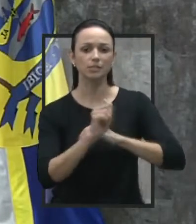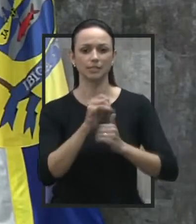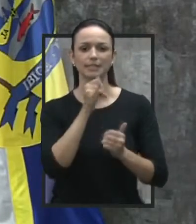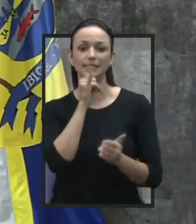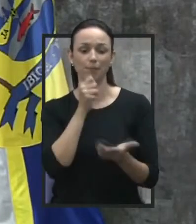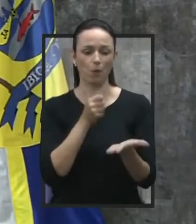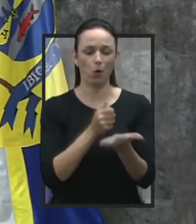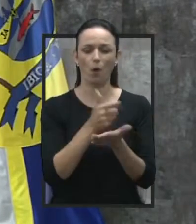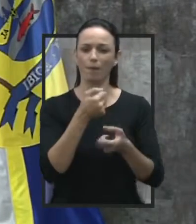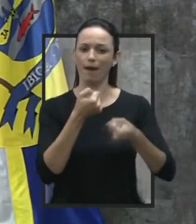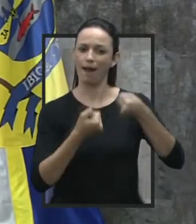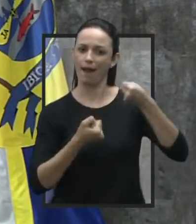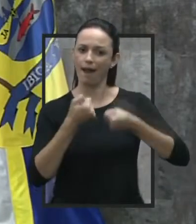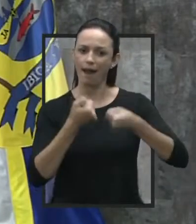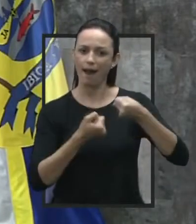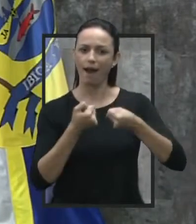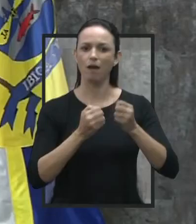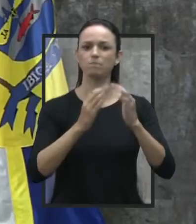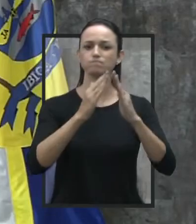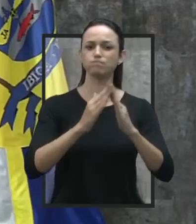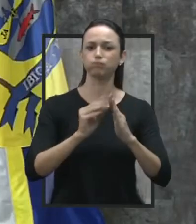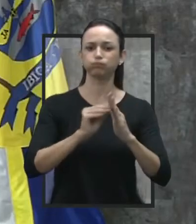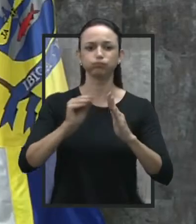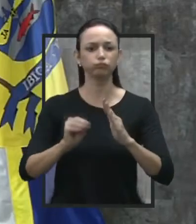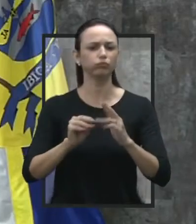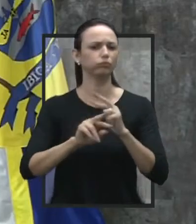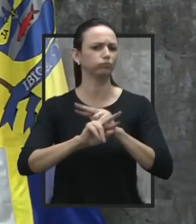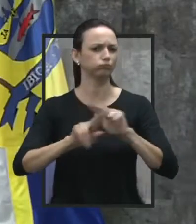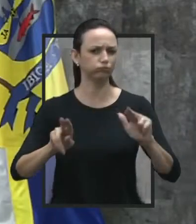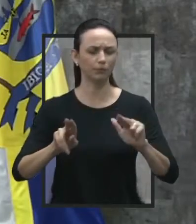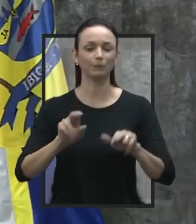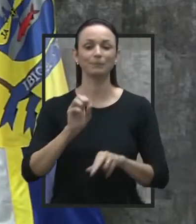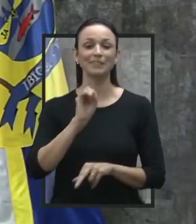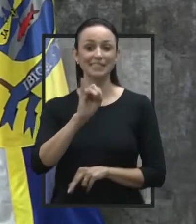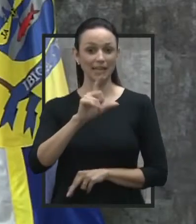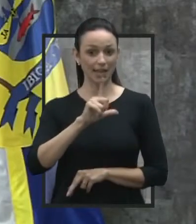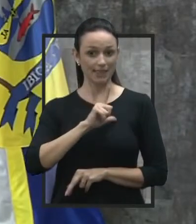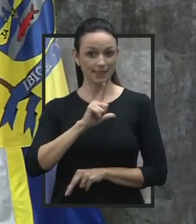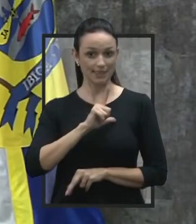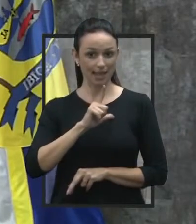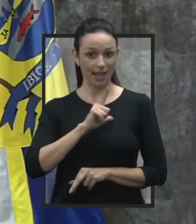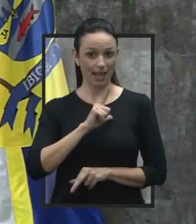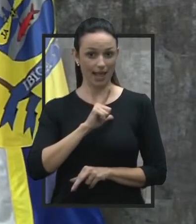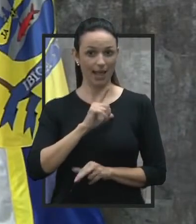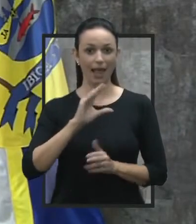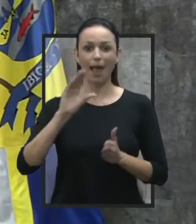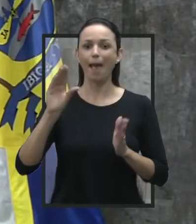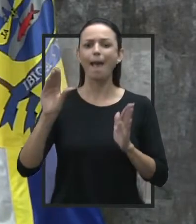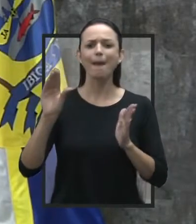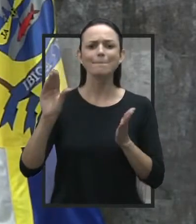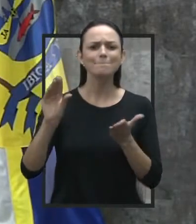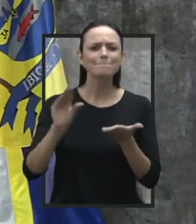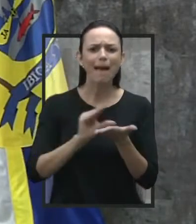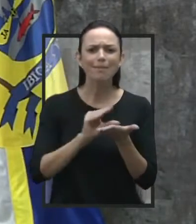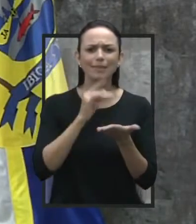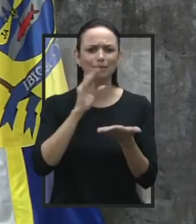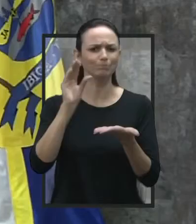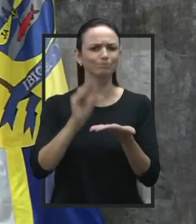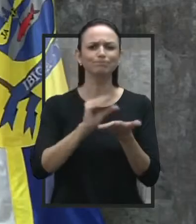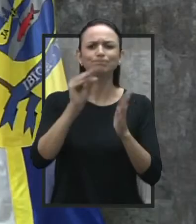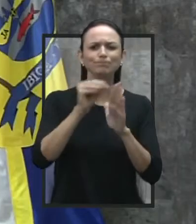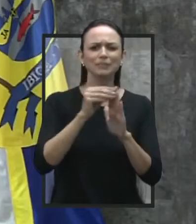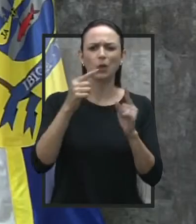de veículos, desapropriações. Se eu tenho emendas que não guardam objeto, que não